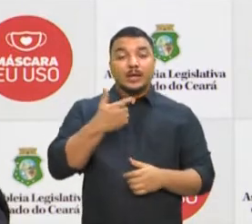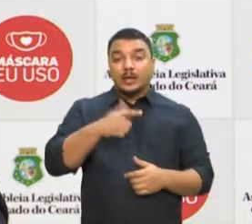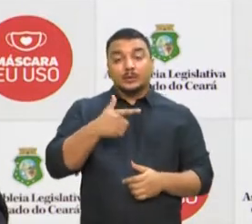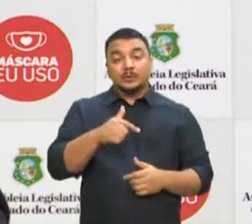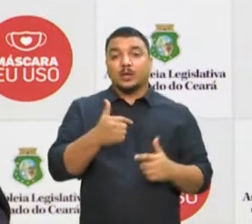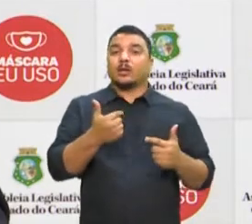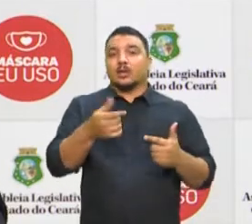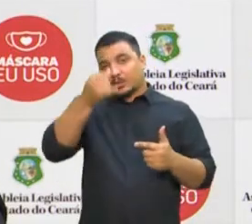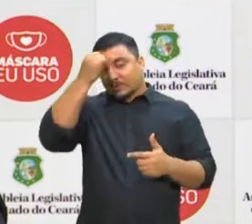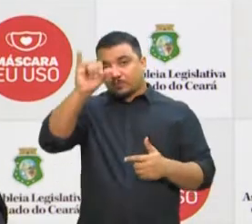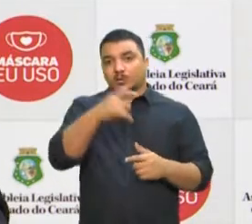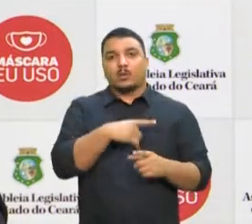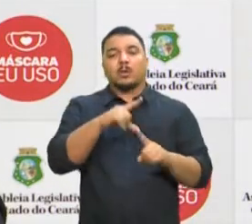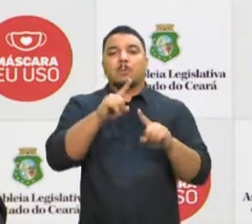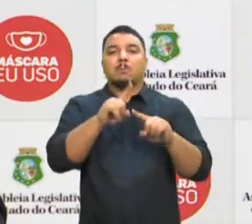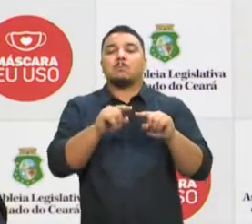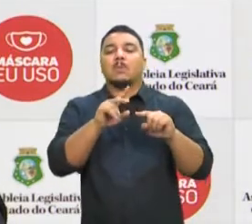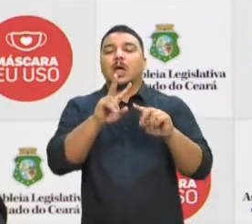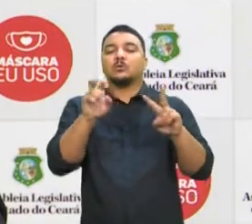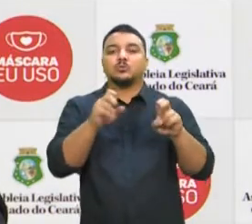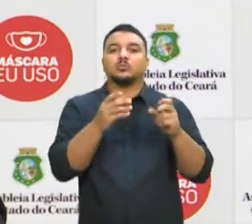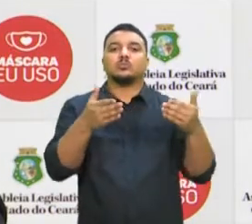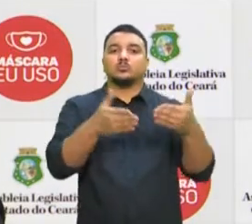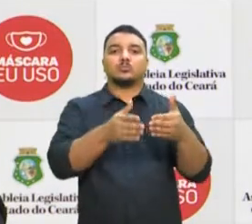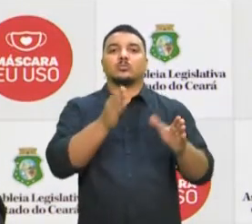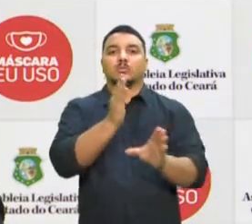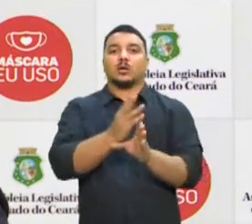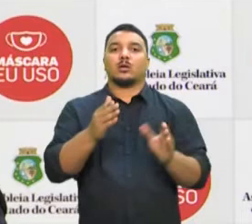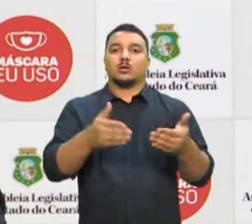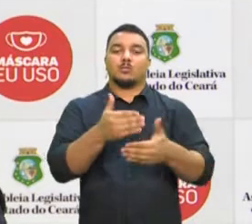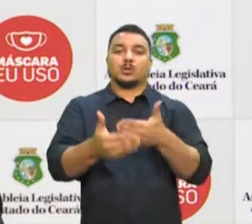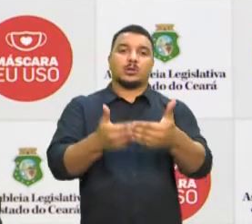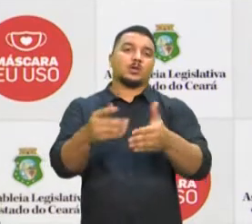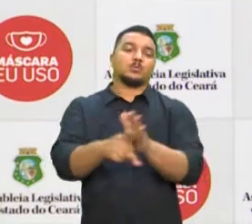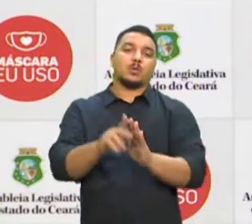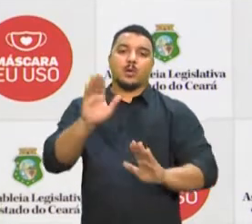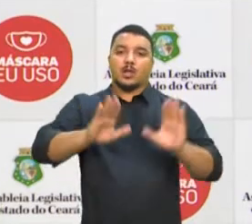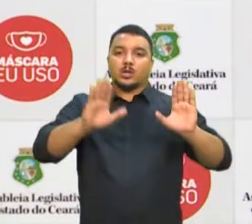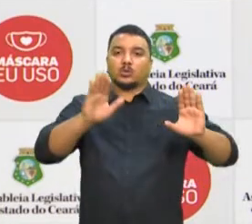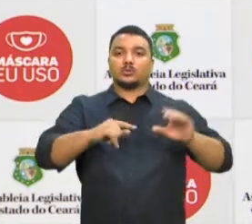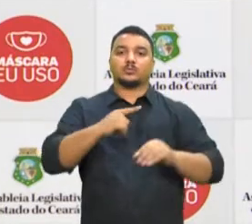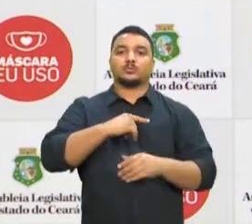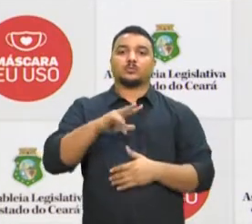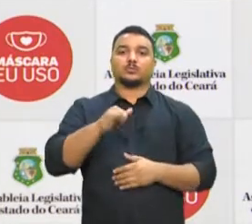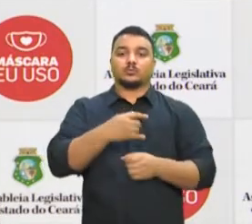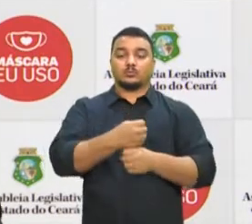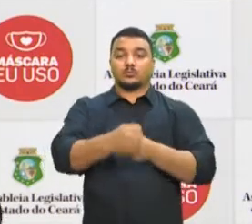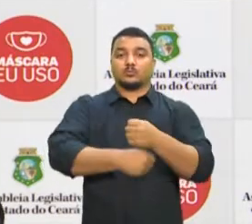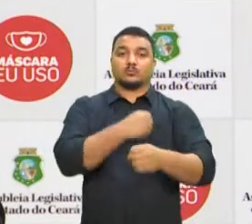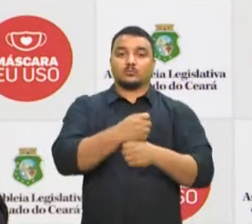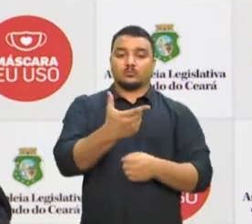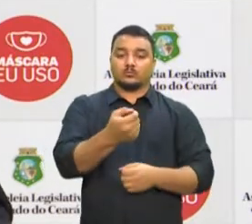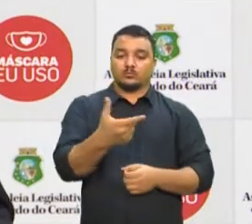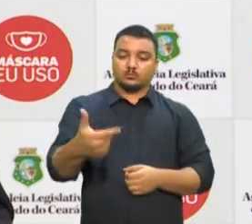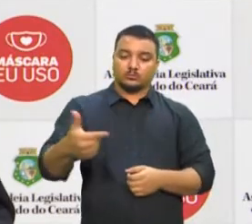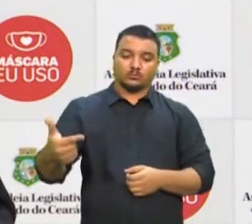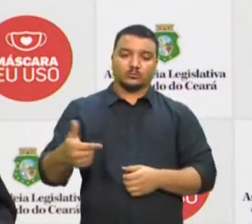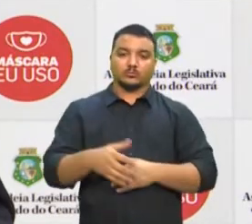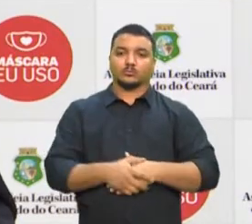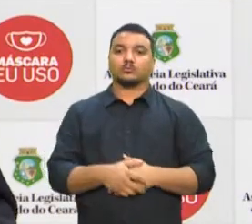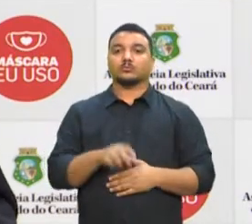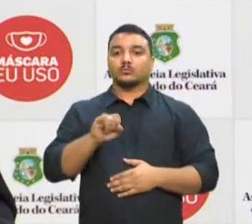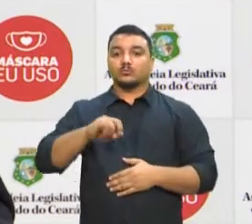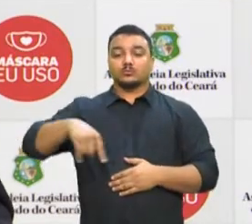tipo de questionamento da legitimidade do processo eleitoral que teremos em 2022. Eu acho que aqueles que defendem a